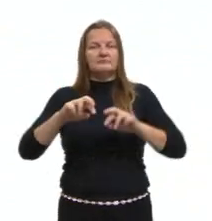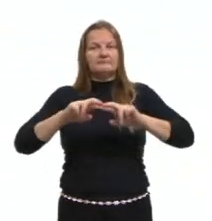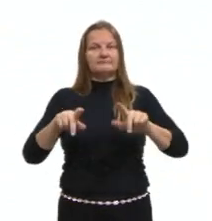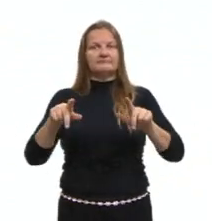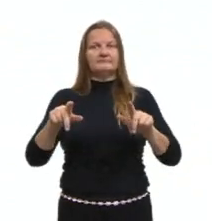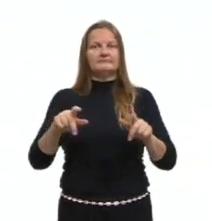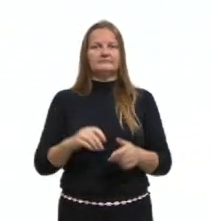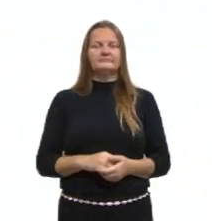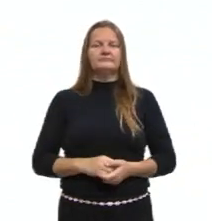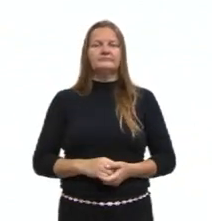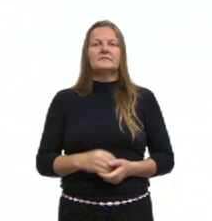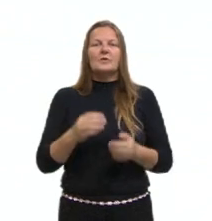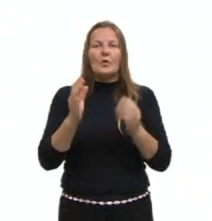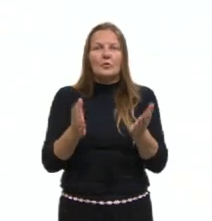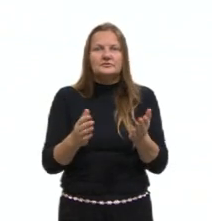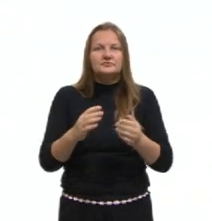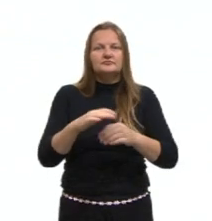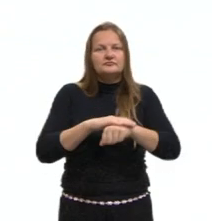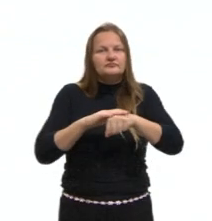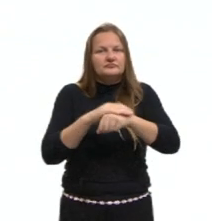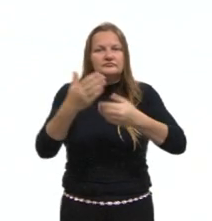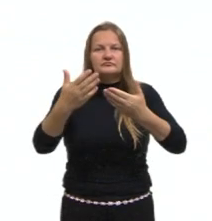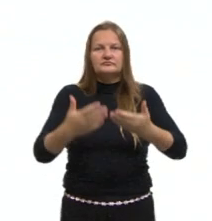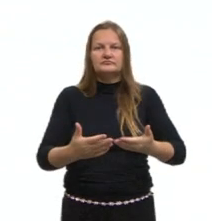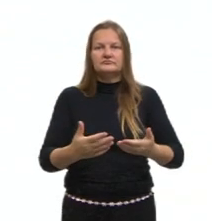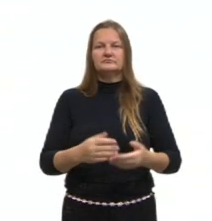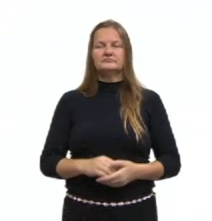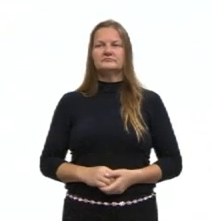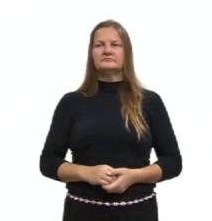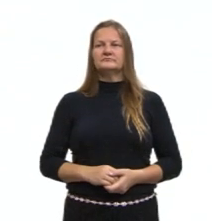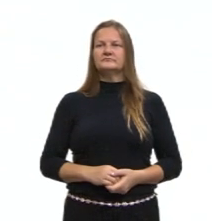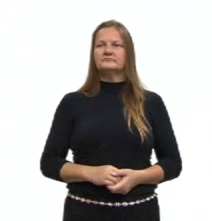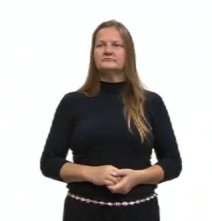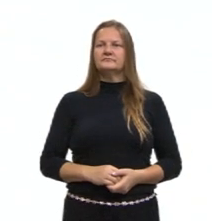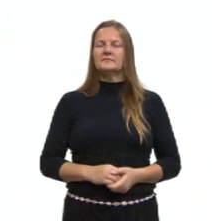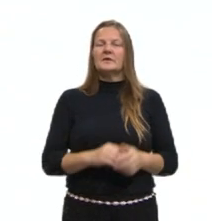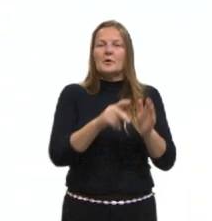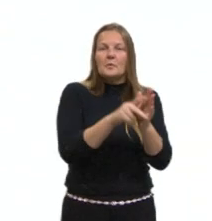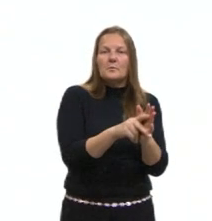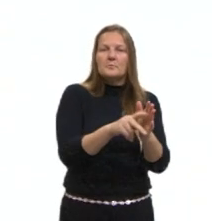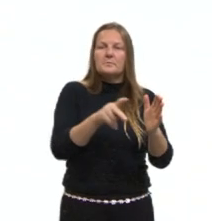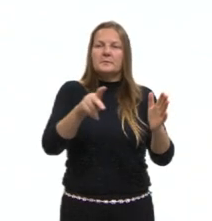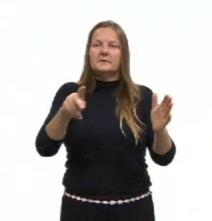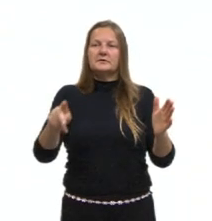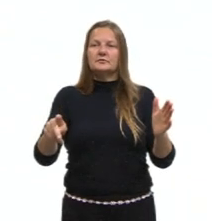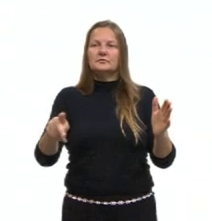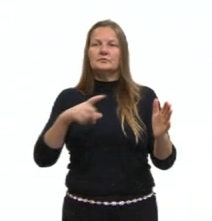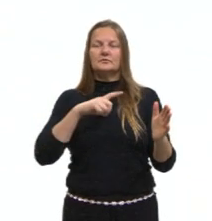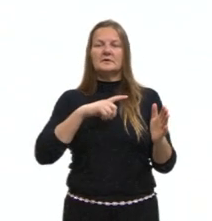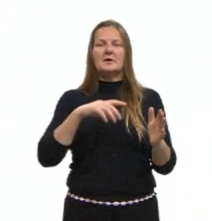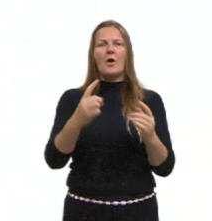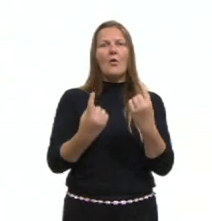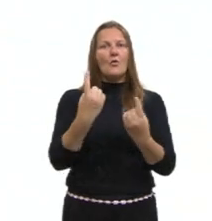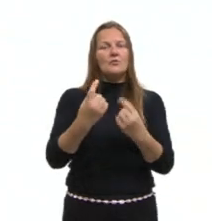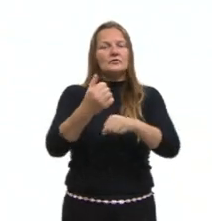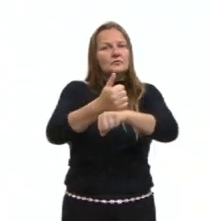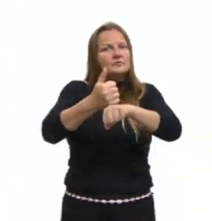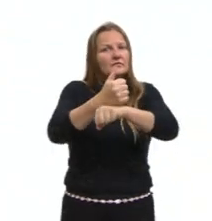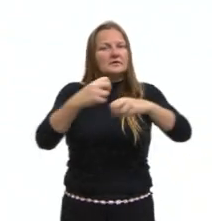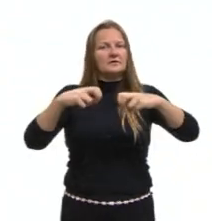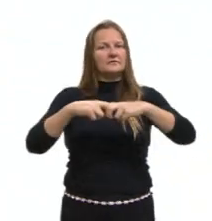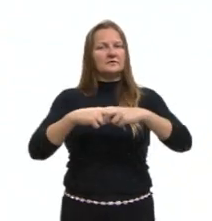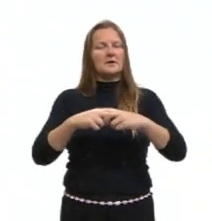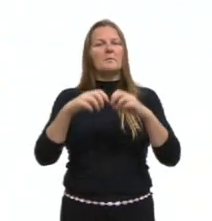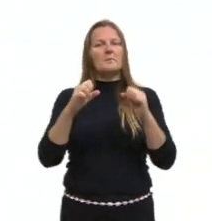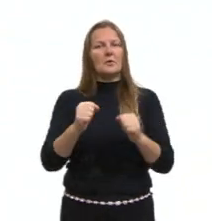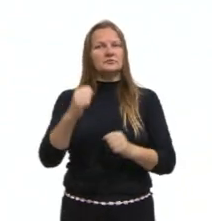que a gente vai discutir agora bom nesse período né a gente tem então alguns físicos que a gente pode